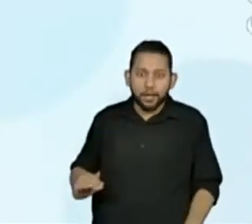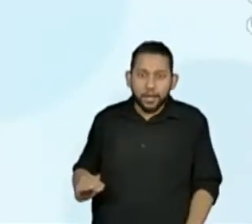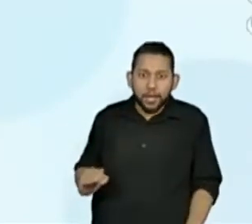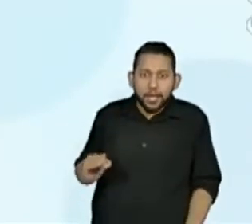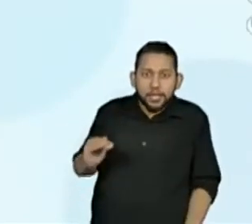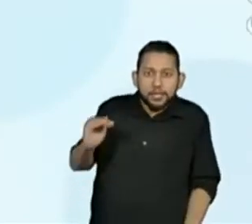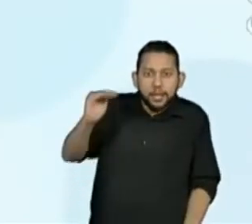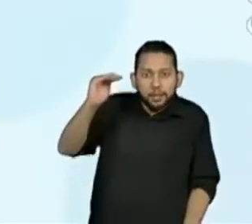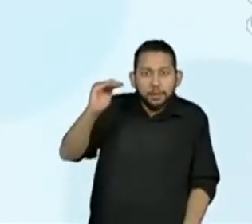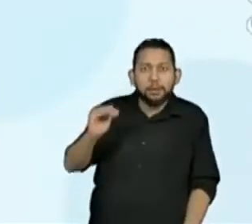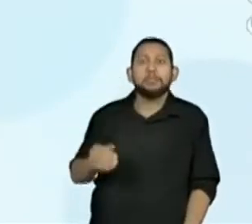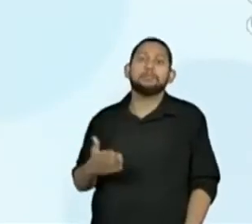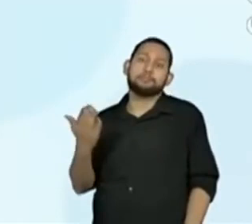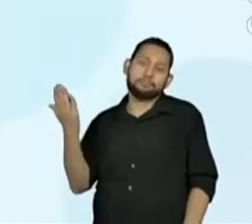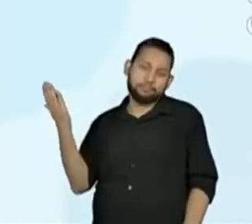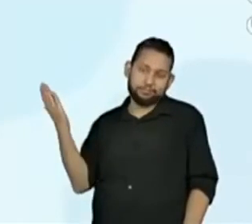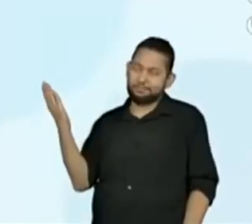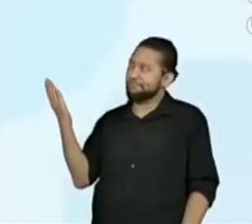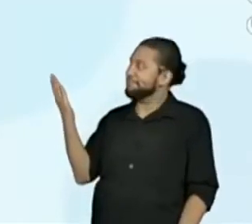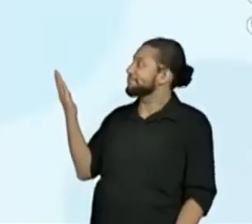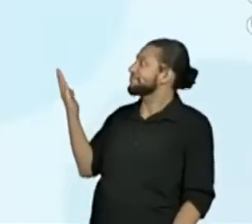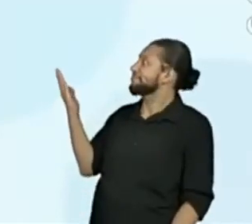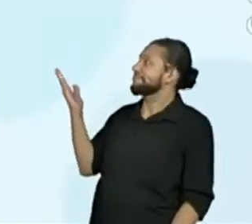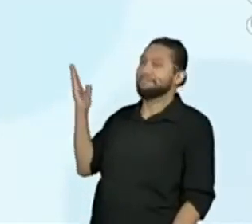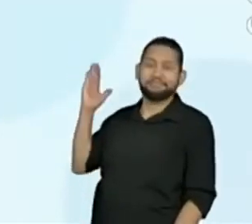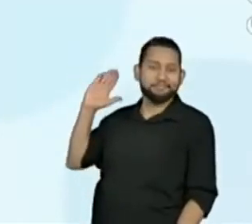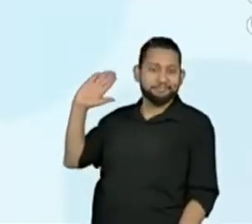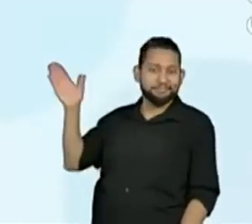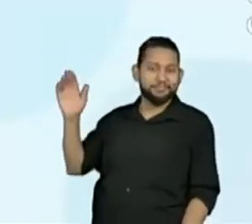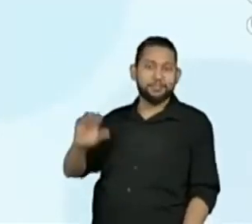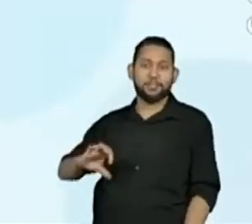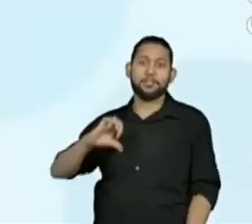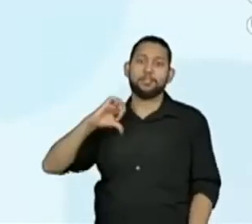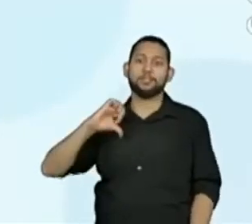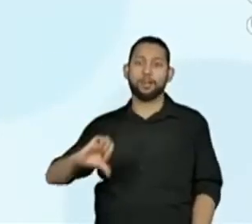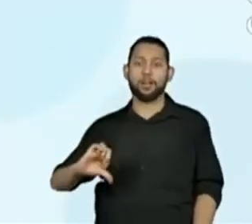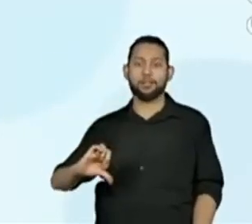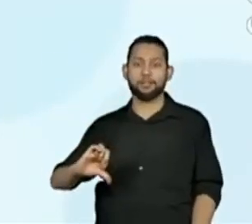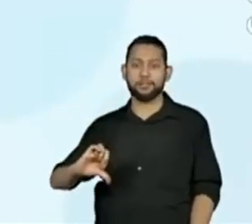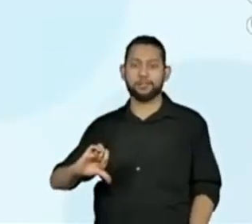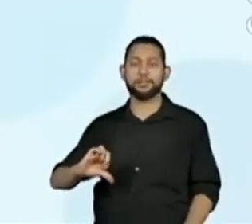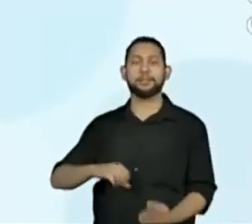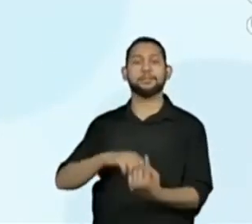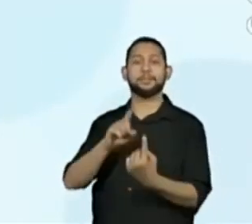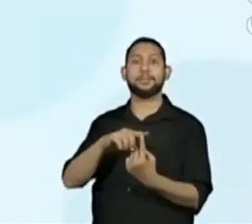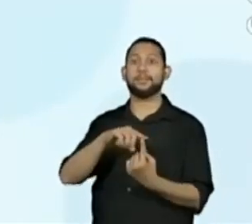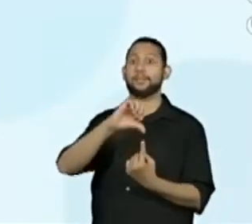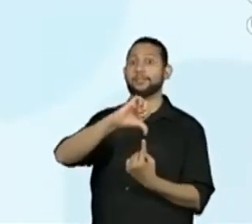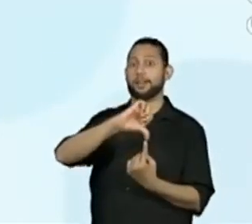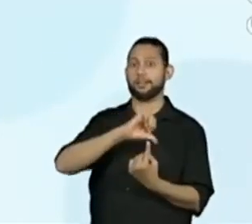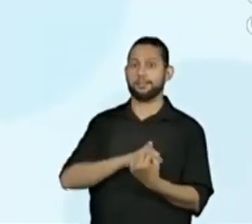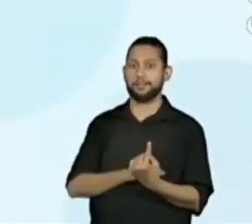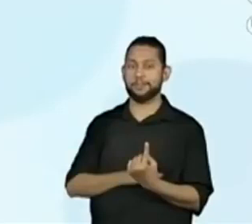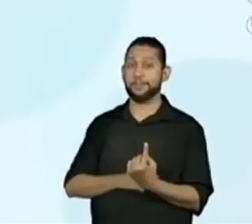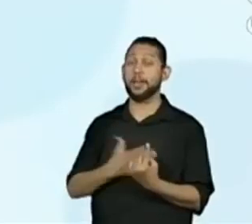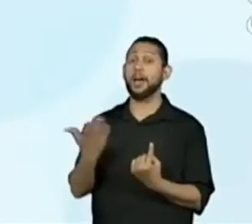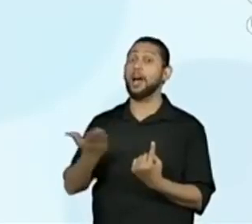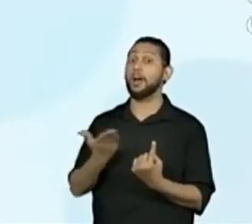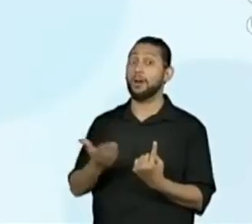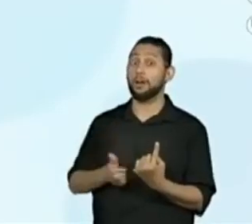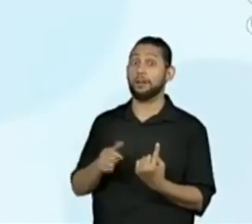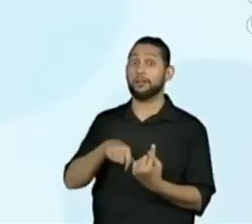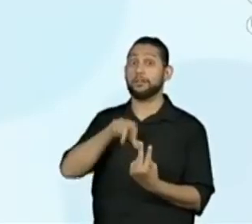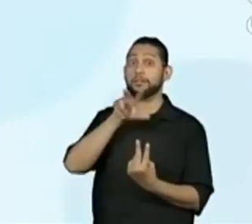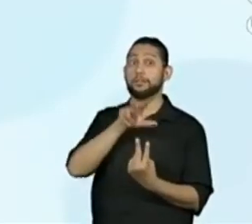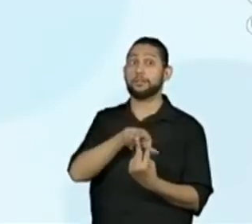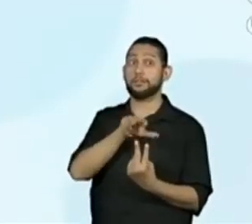nós vamos usar primeiro aquele número ali que tem só um algarismo. É o 9. Depois nós vamos para a dezena. Tem um